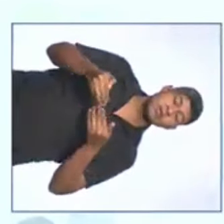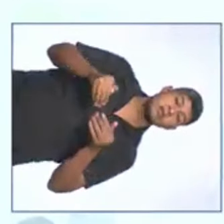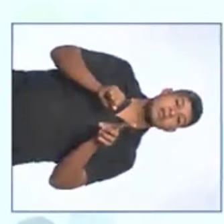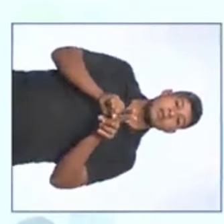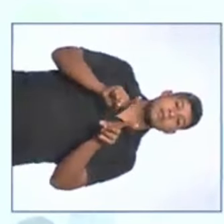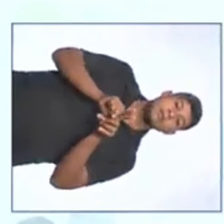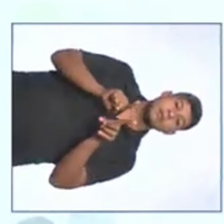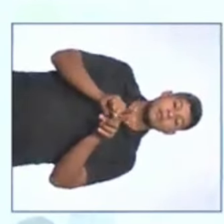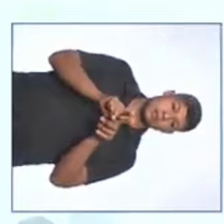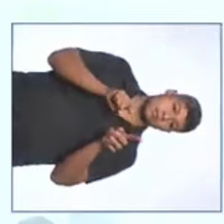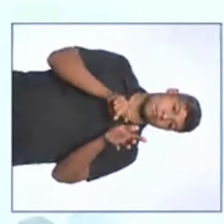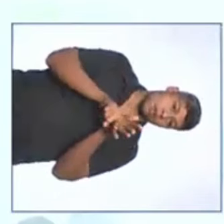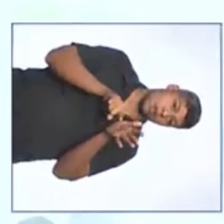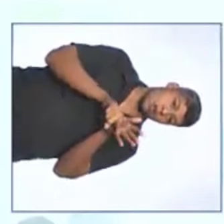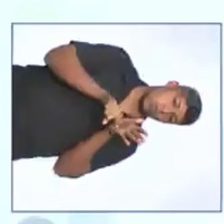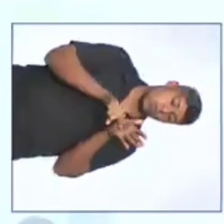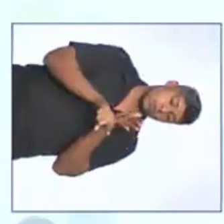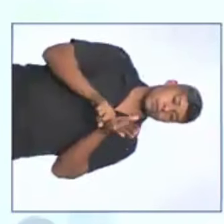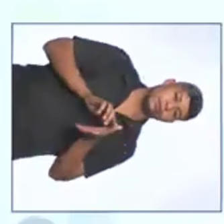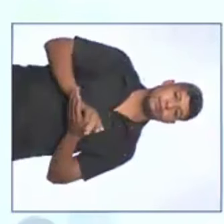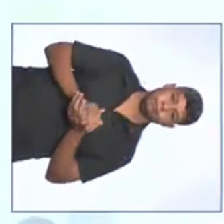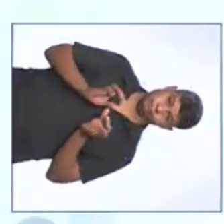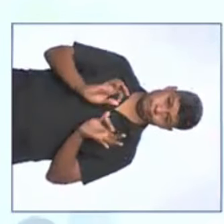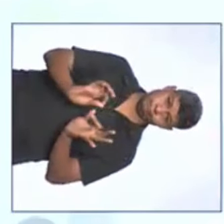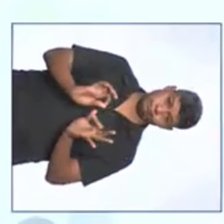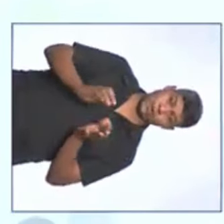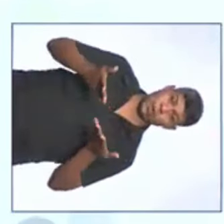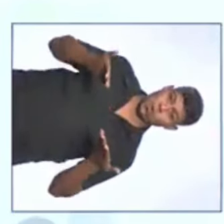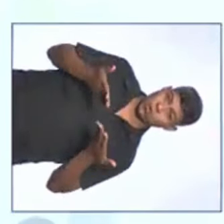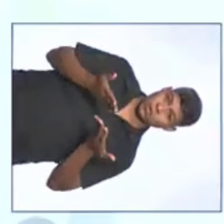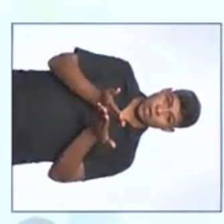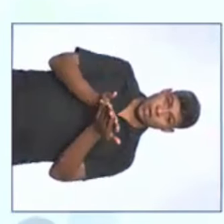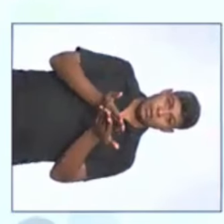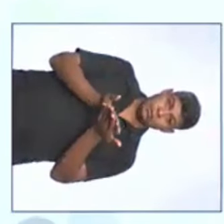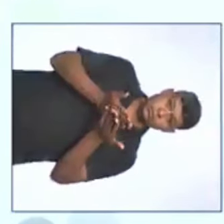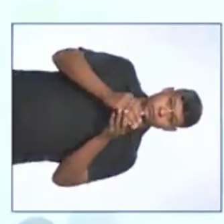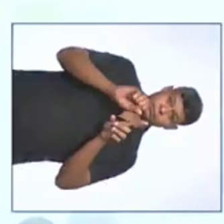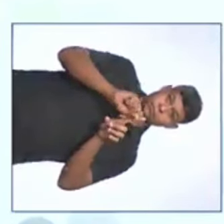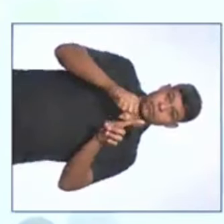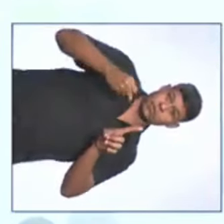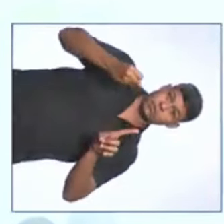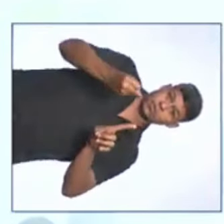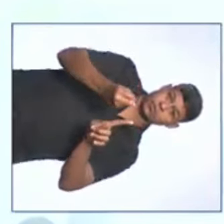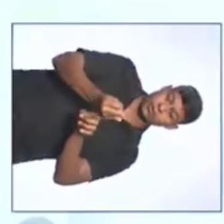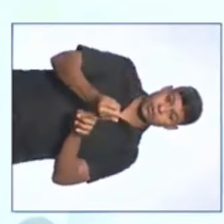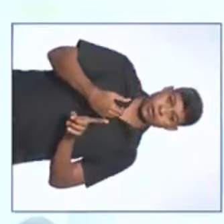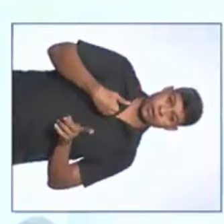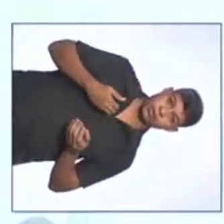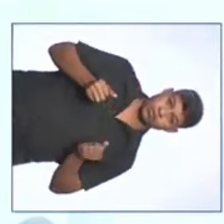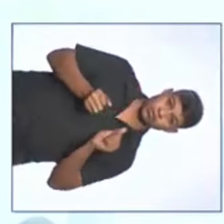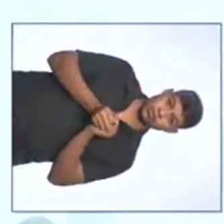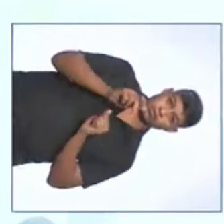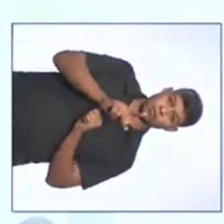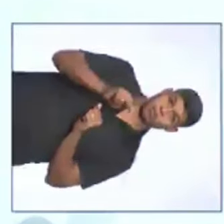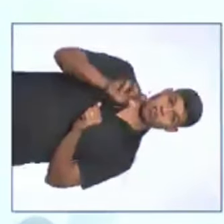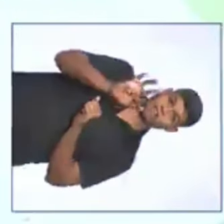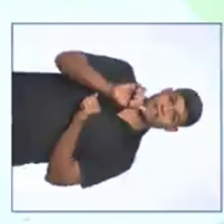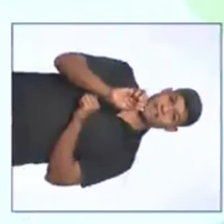os questionamentos, certo? Hoje a nossa aula é de Sociologia e eu estou com a professora